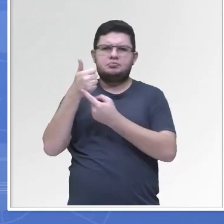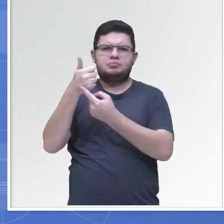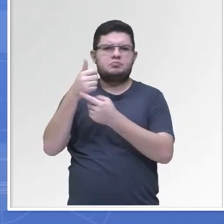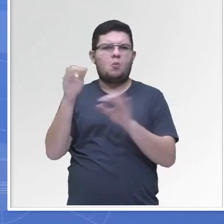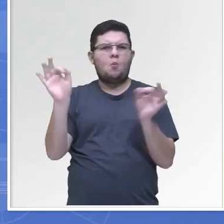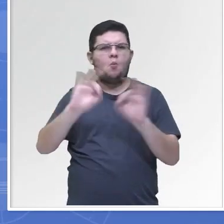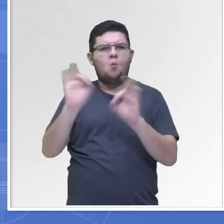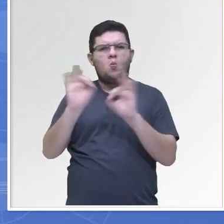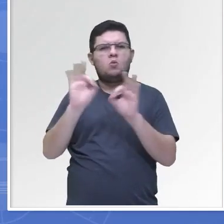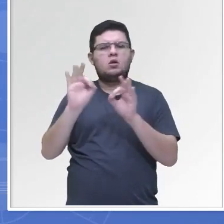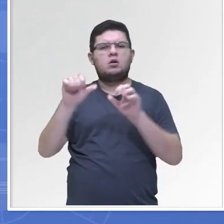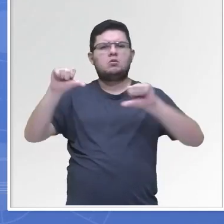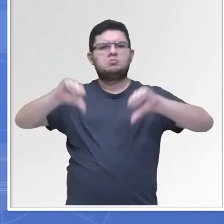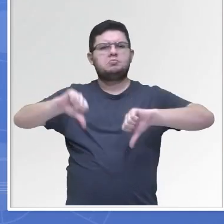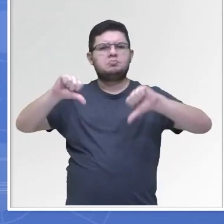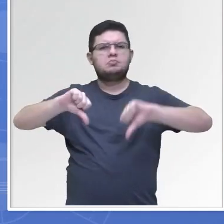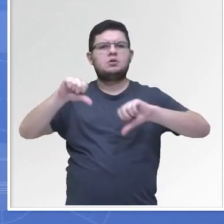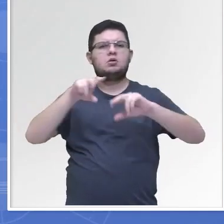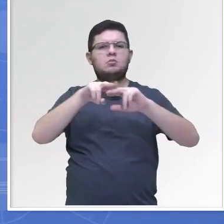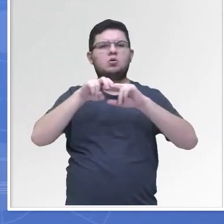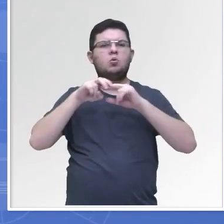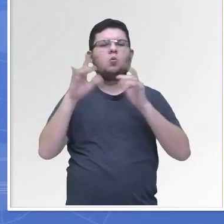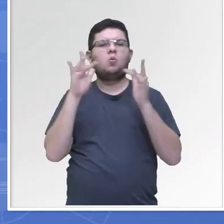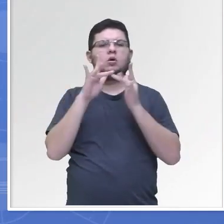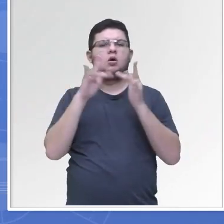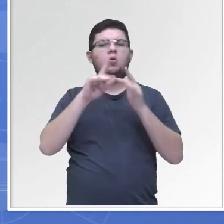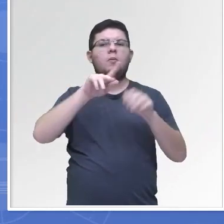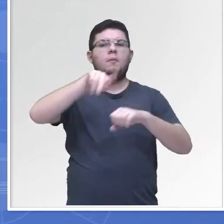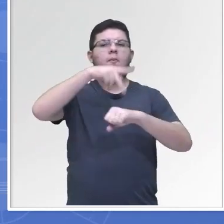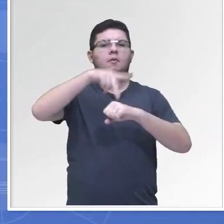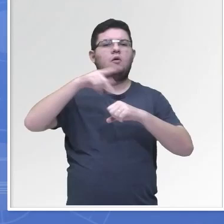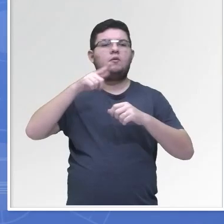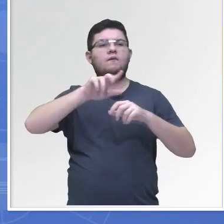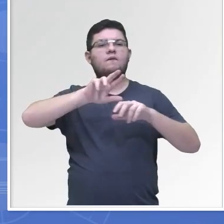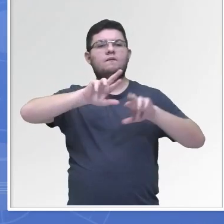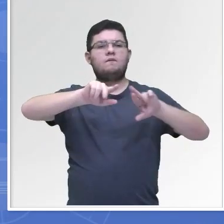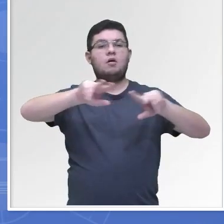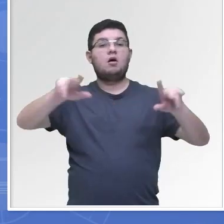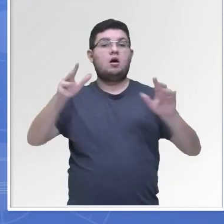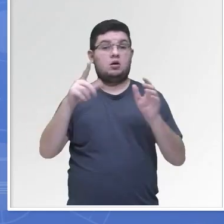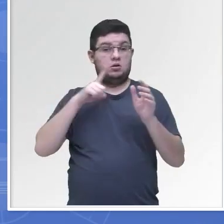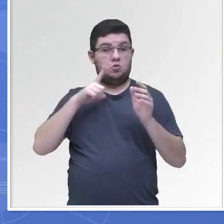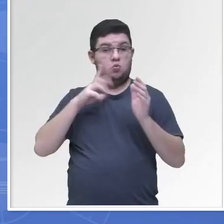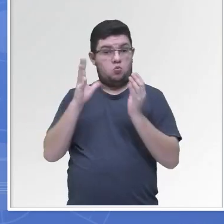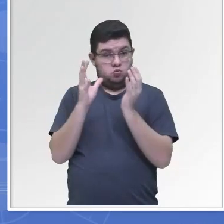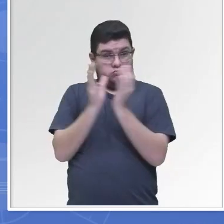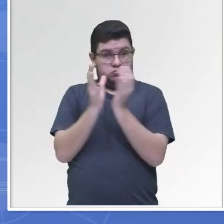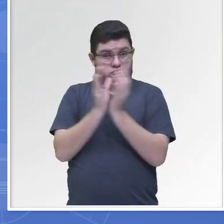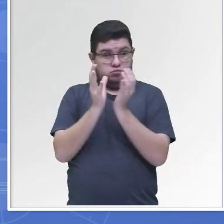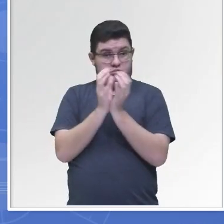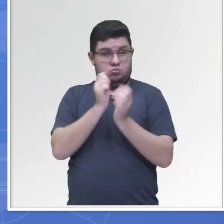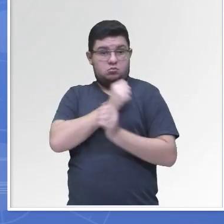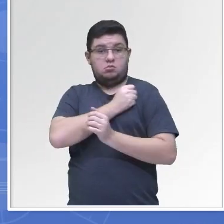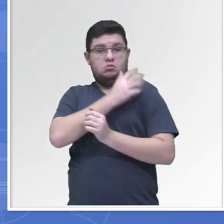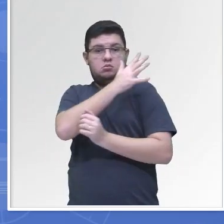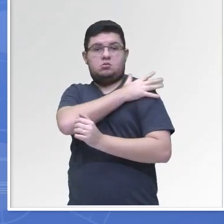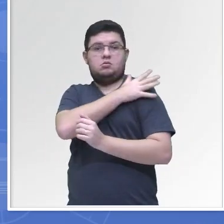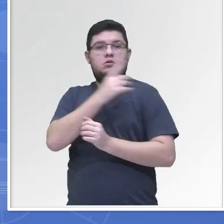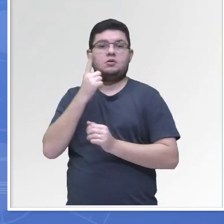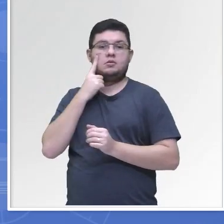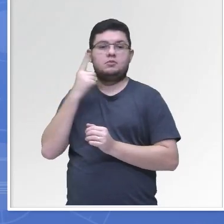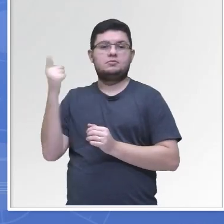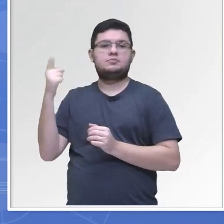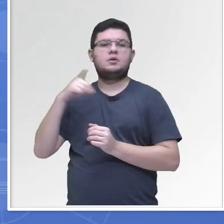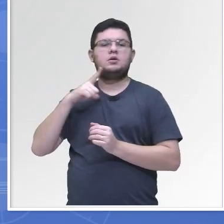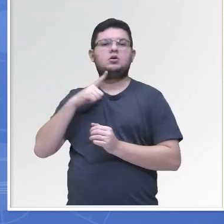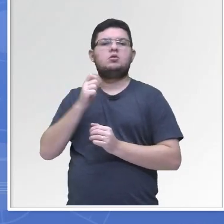Uruguai. E isso vai dar o alerta para esse grupo de militares. Então, nós temos aí a representação nas imagens dos nossos dois